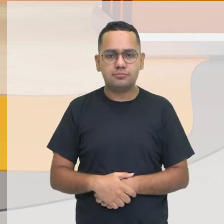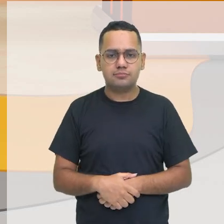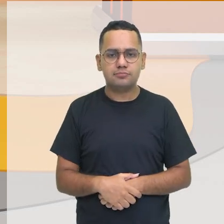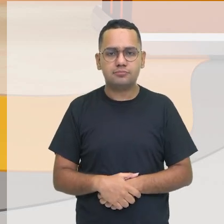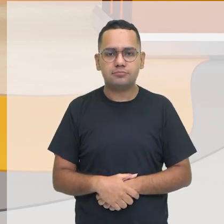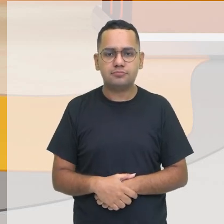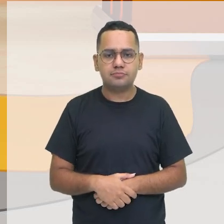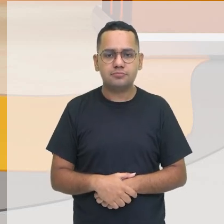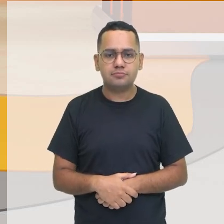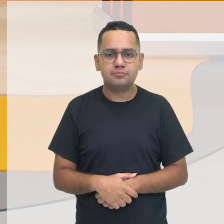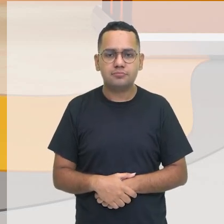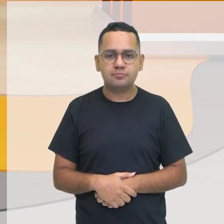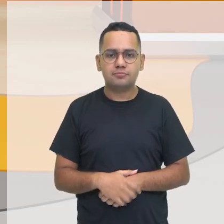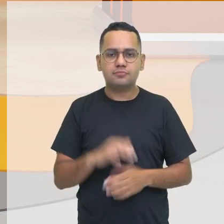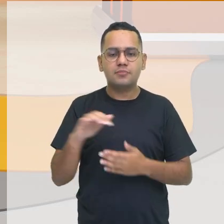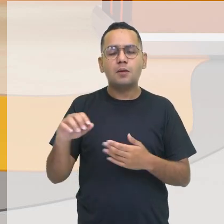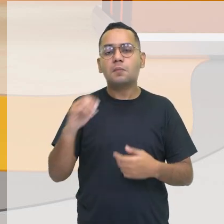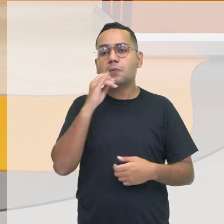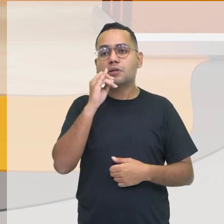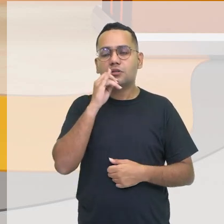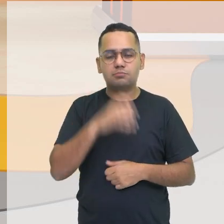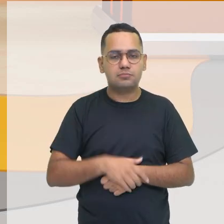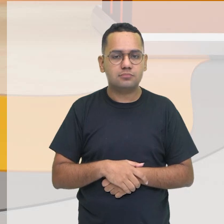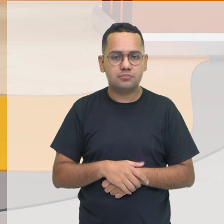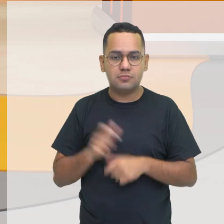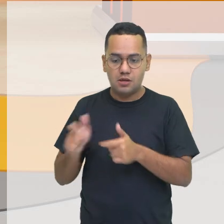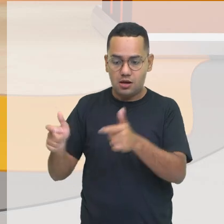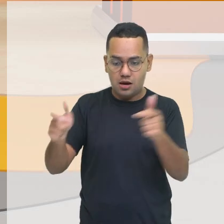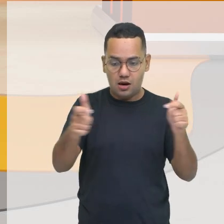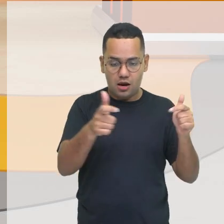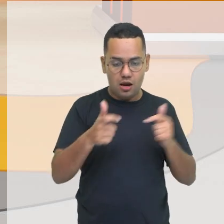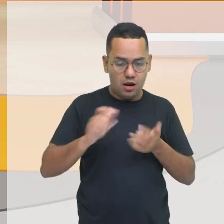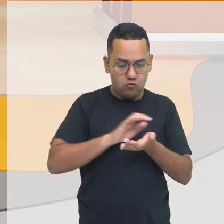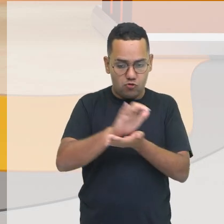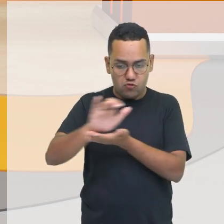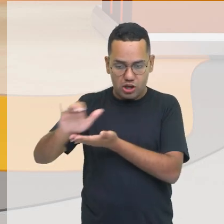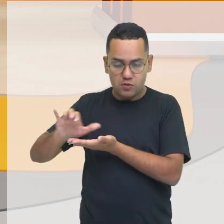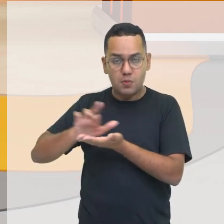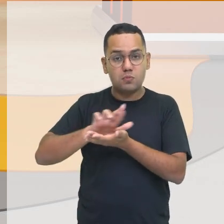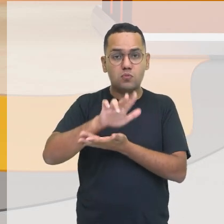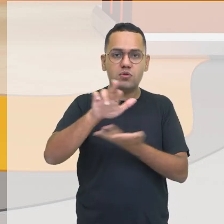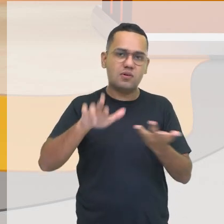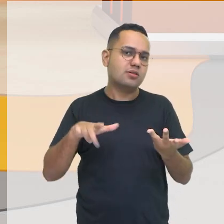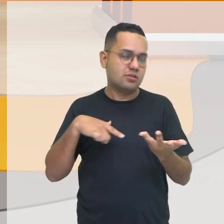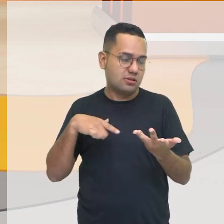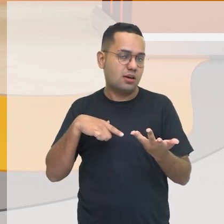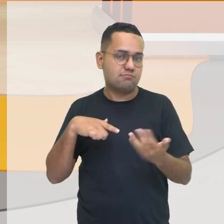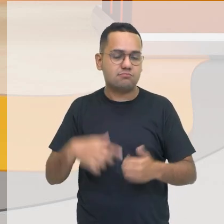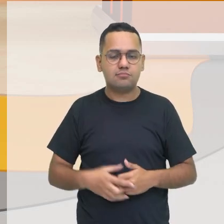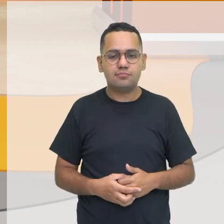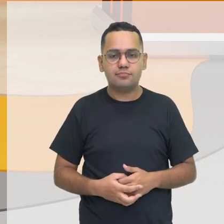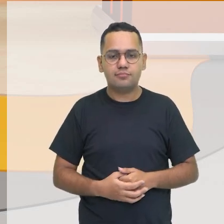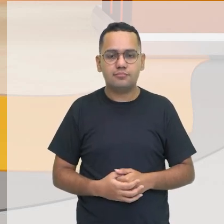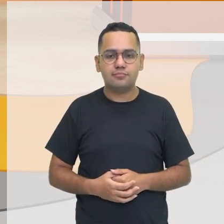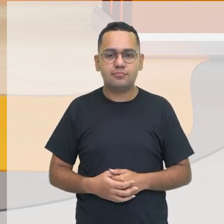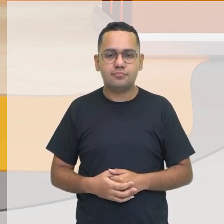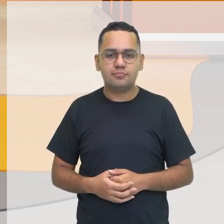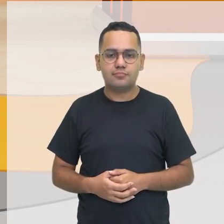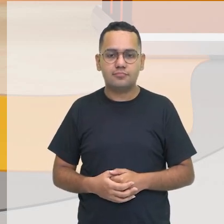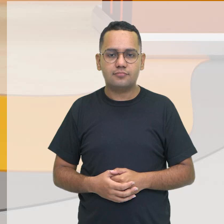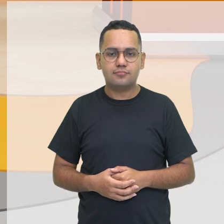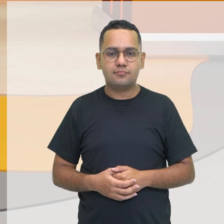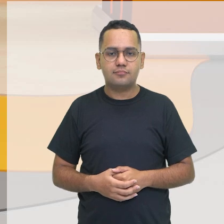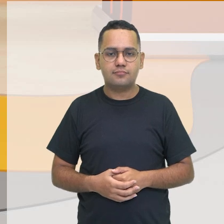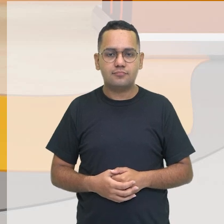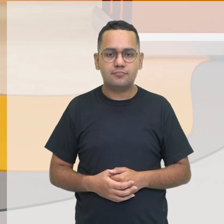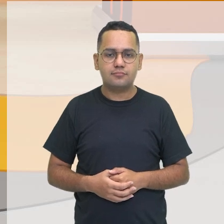crise econômica? Justamente investimento em vários setores produtivos. E como neste momento o Brasil ainda